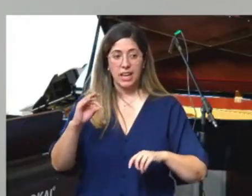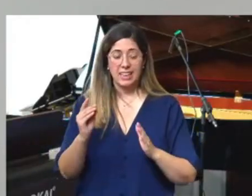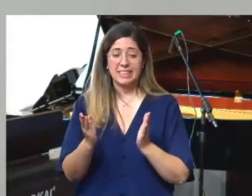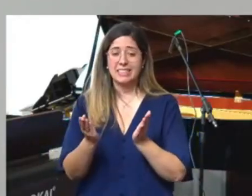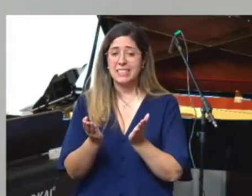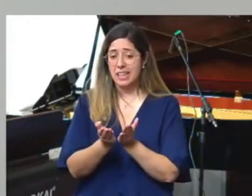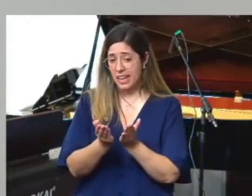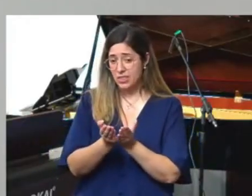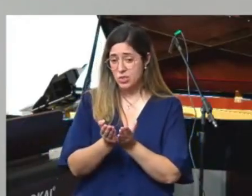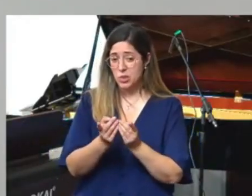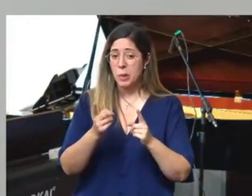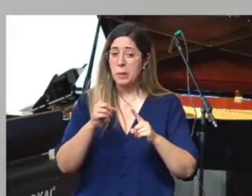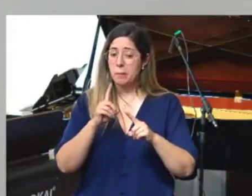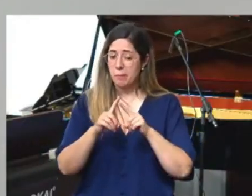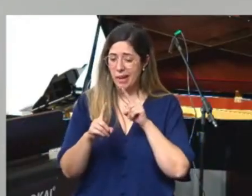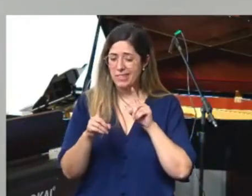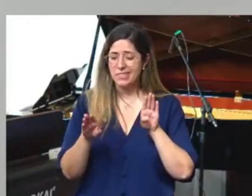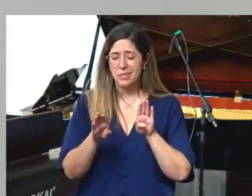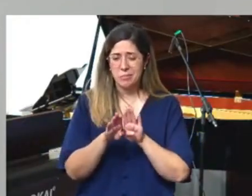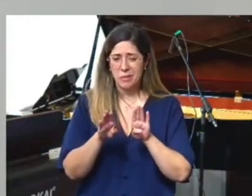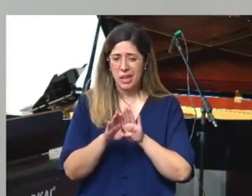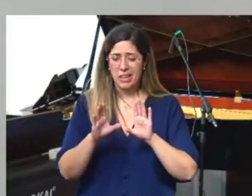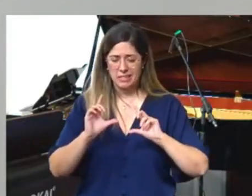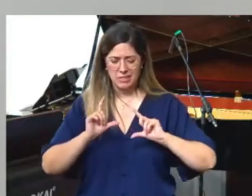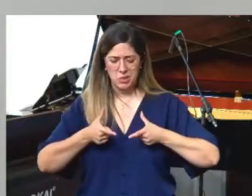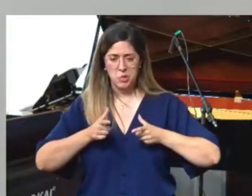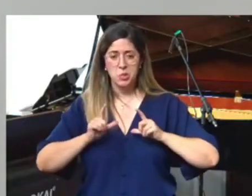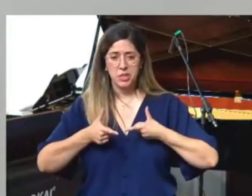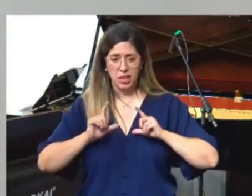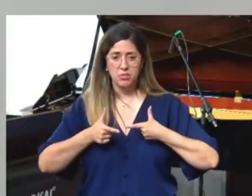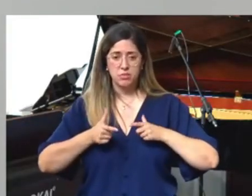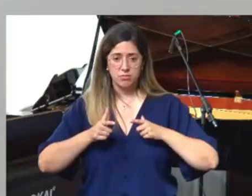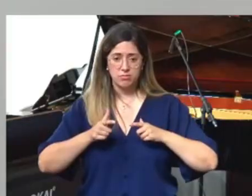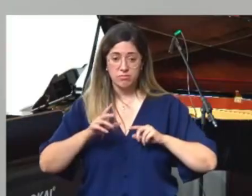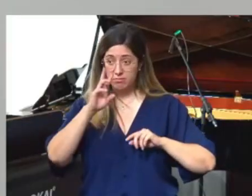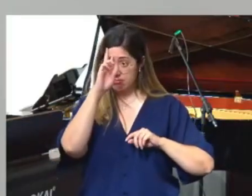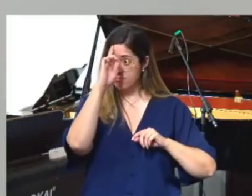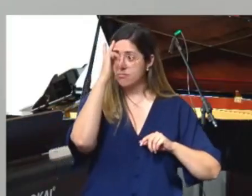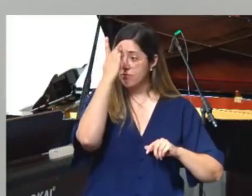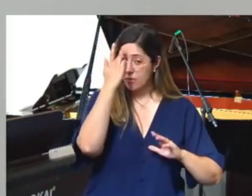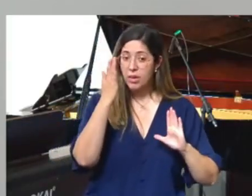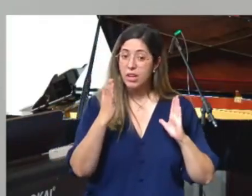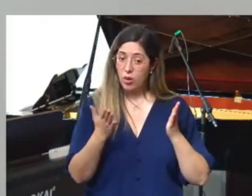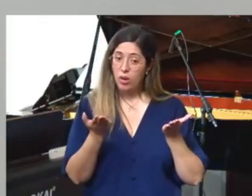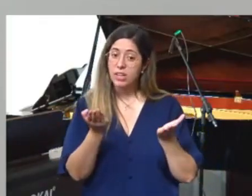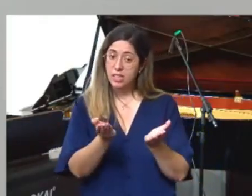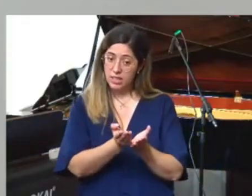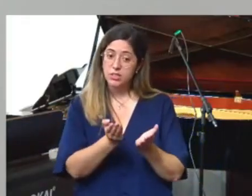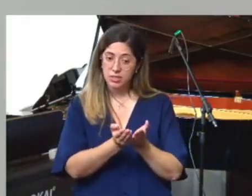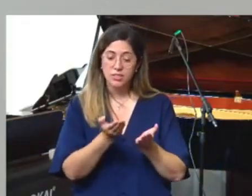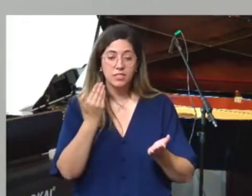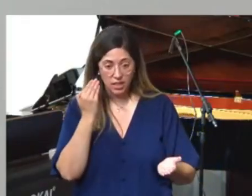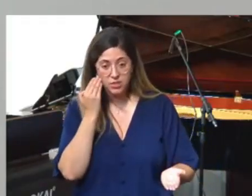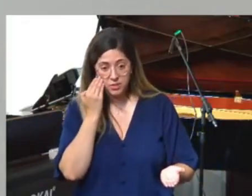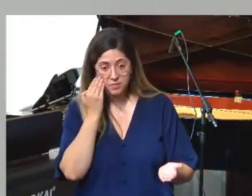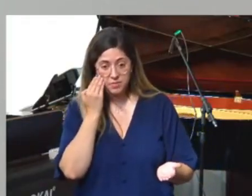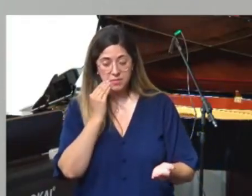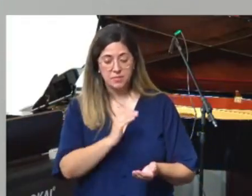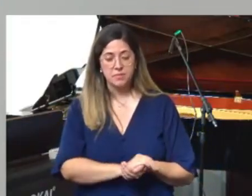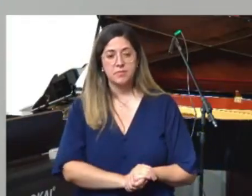e judaizantes. Pessoas que se converteram e vieram para o Evangelho, do mundo